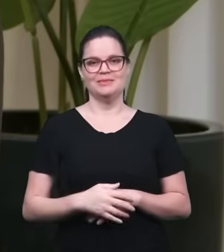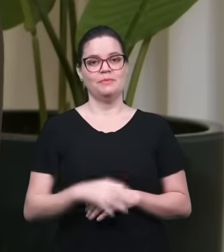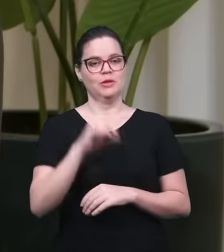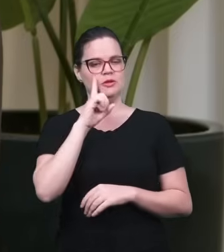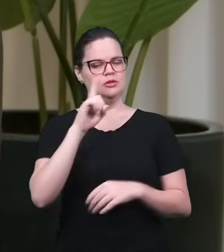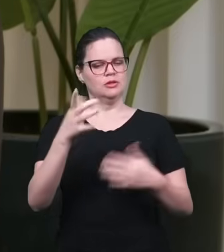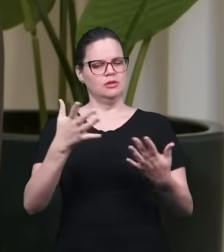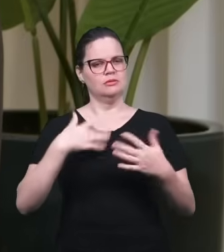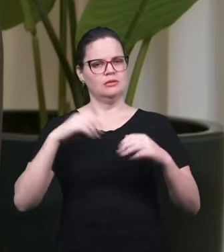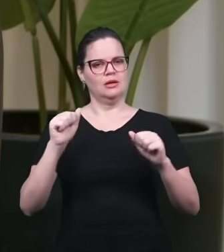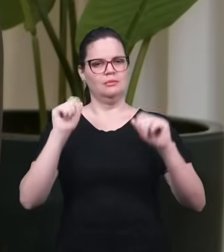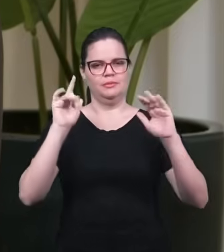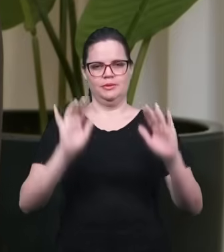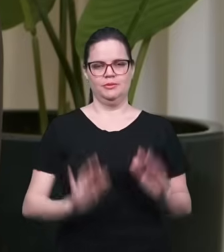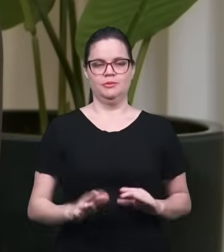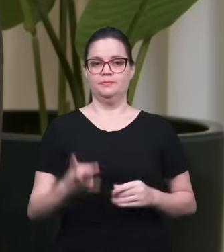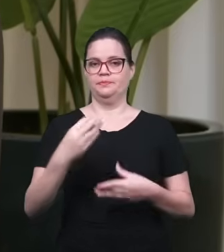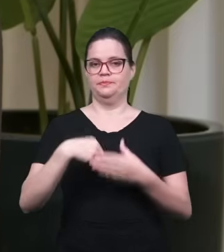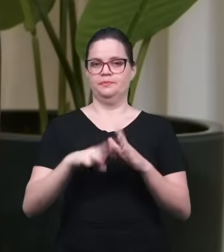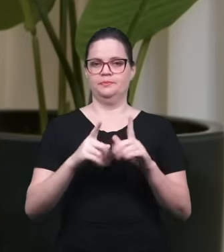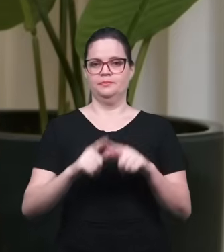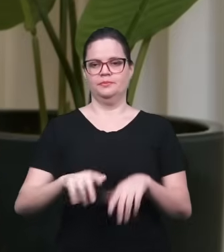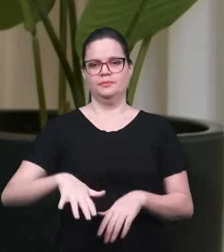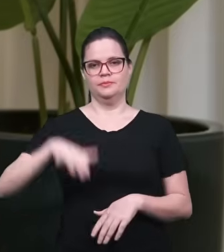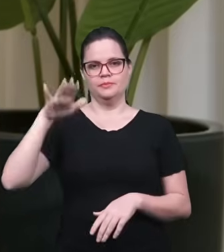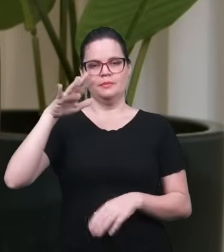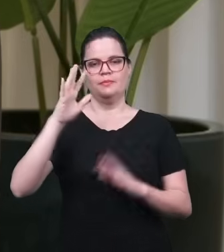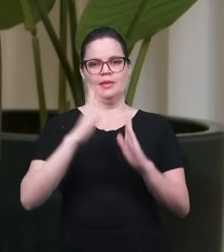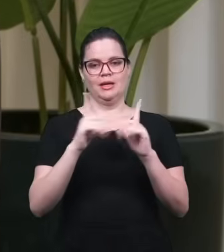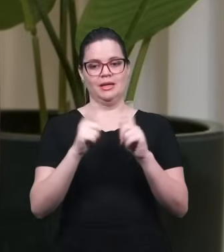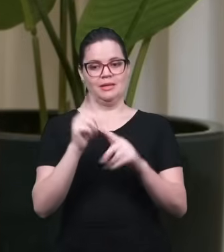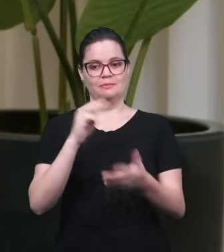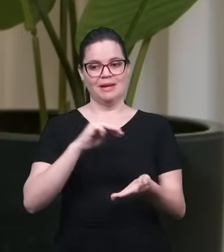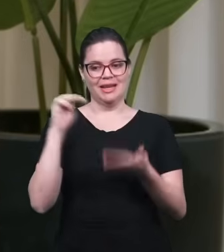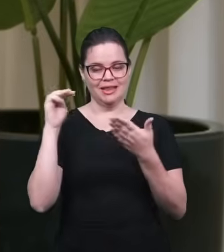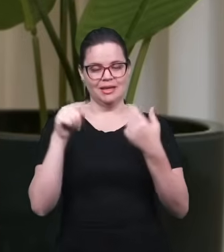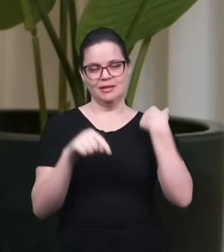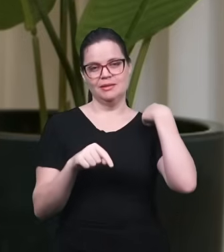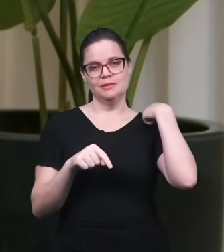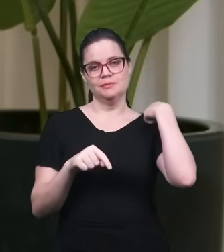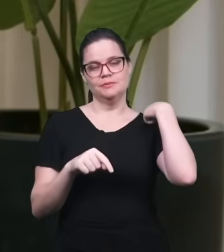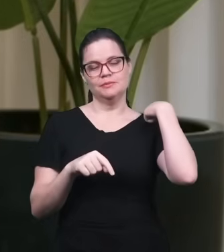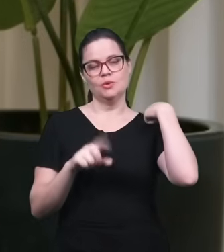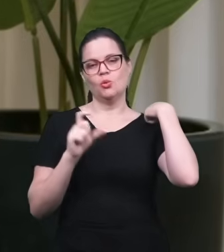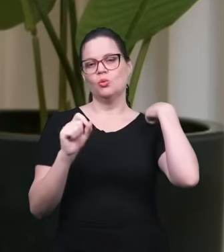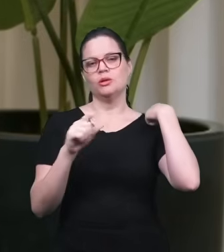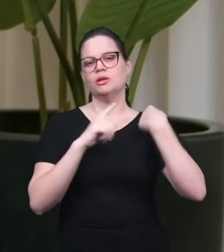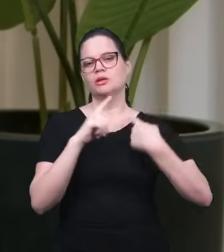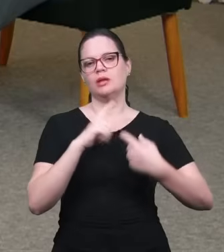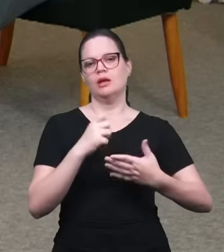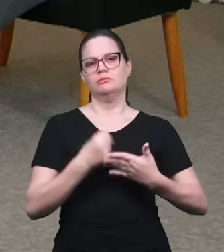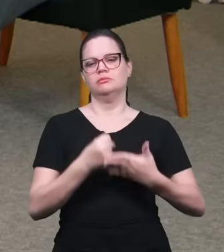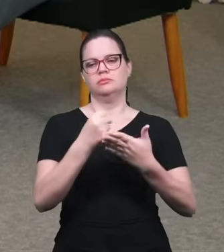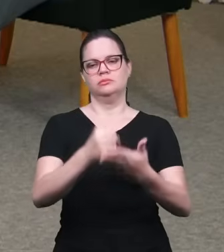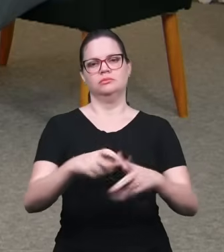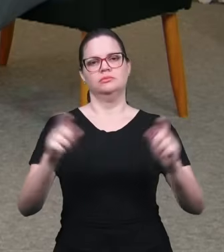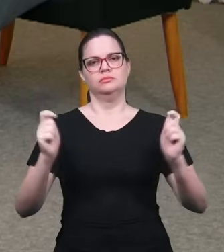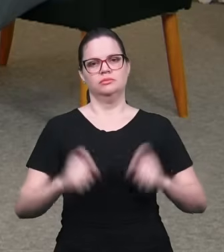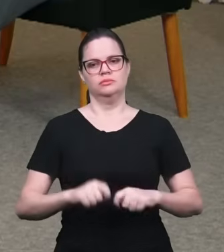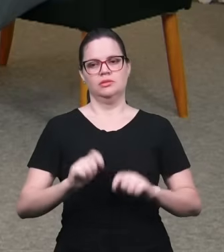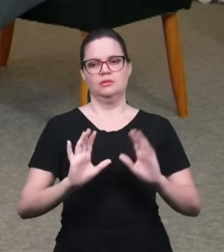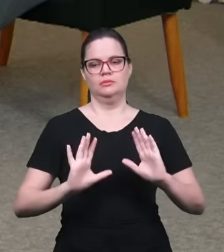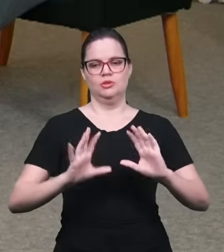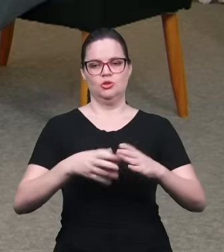Dentro da Igreja Cristã Maranata, Daniel, o que a Igreja Cristã Maranata dá de recurso, né? De